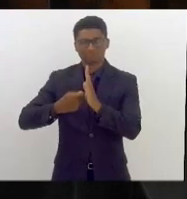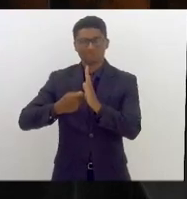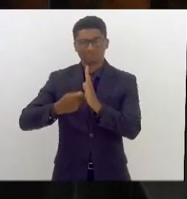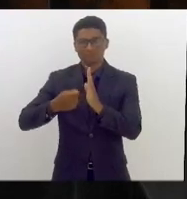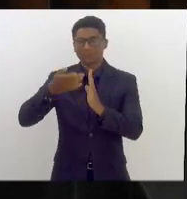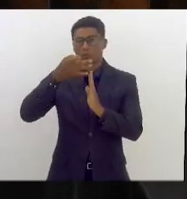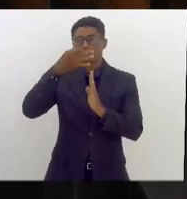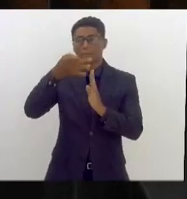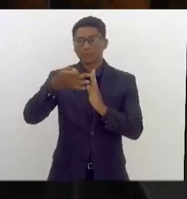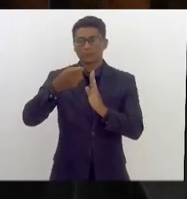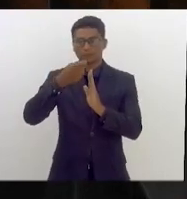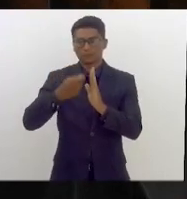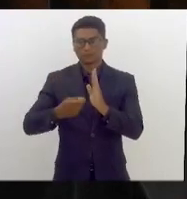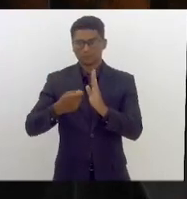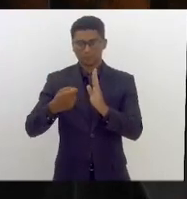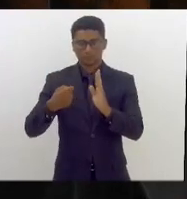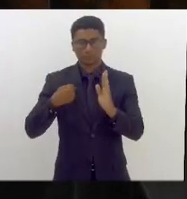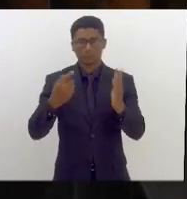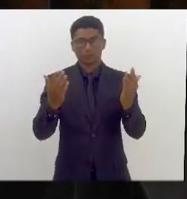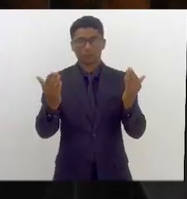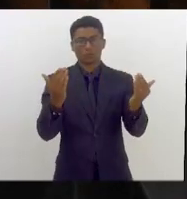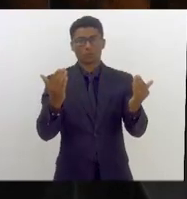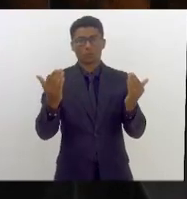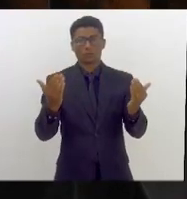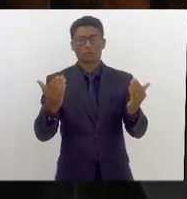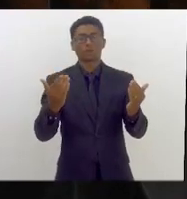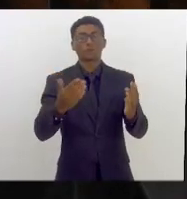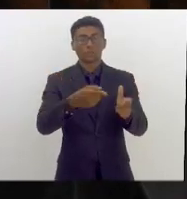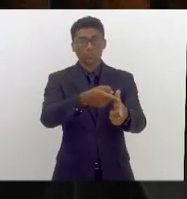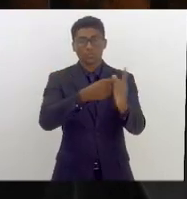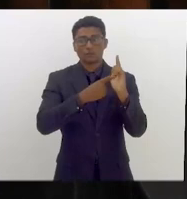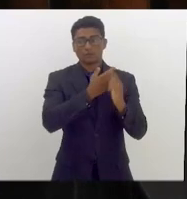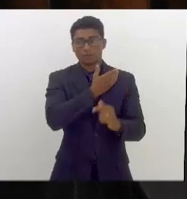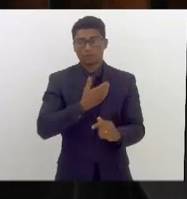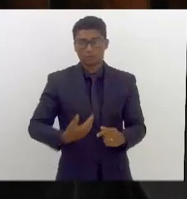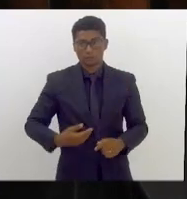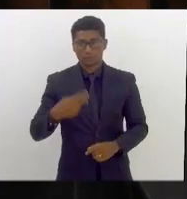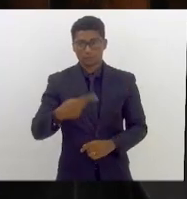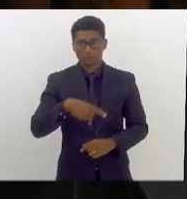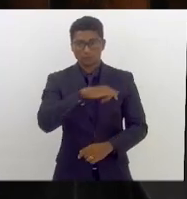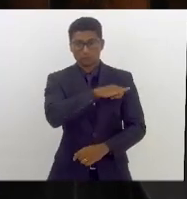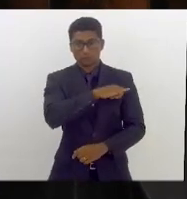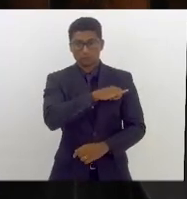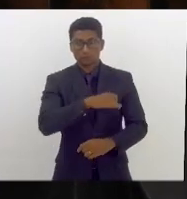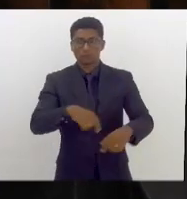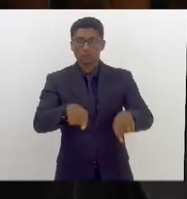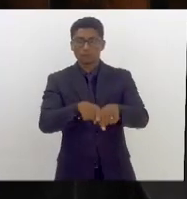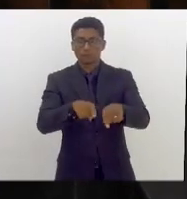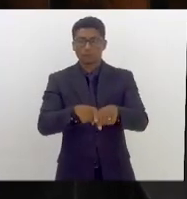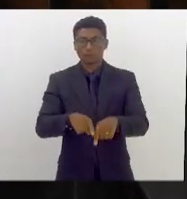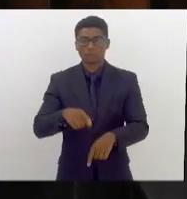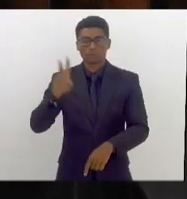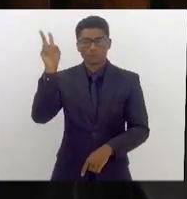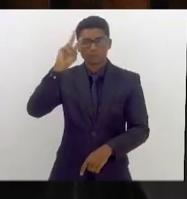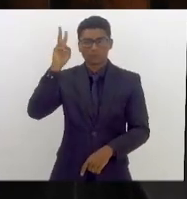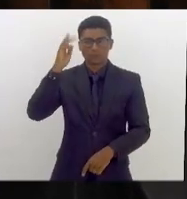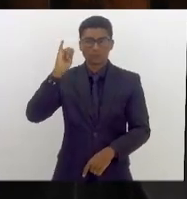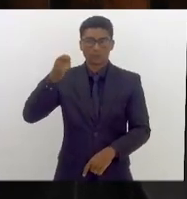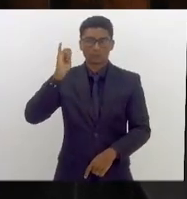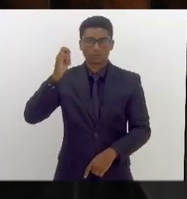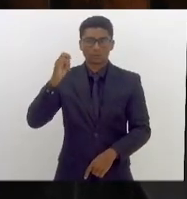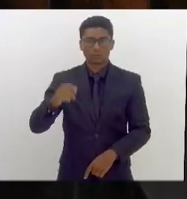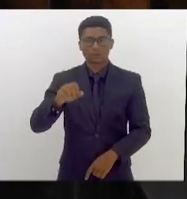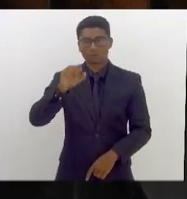uma comparação entre a dívida pública do Rio de Janeiro e o mito de Sísifo. O que é o mito de